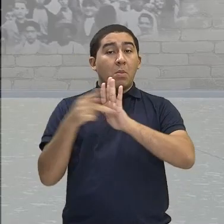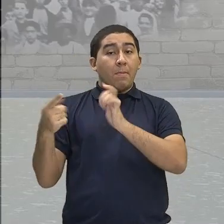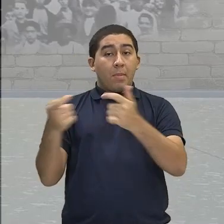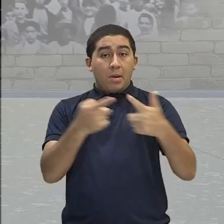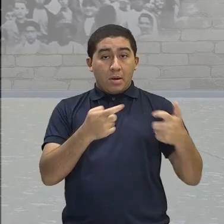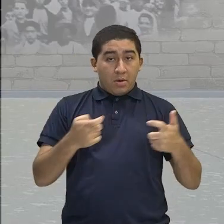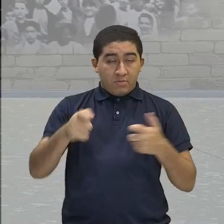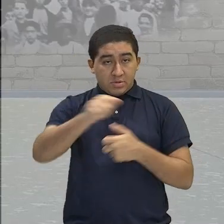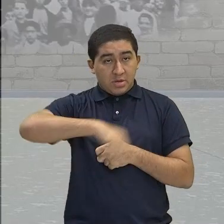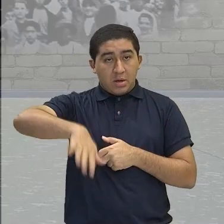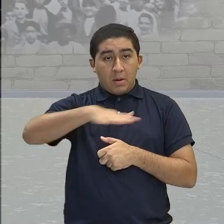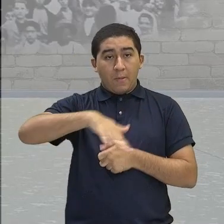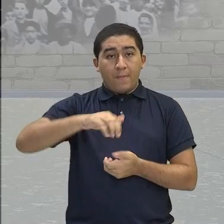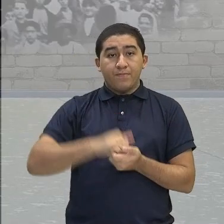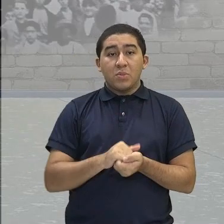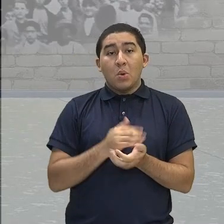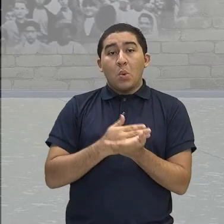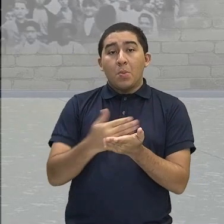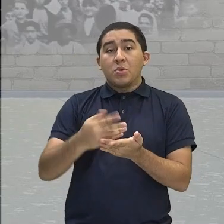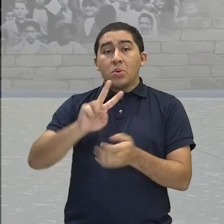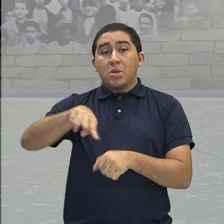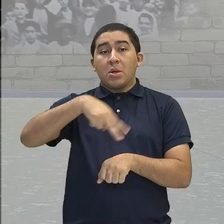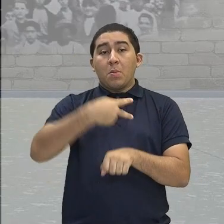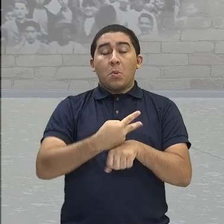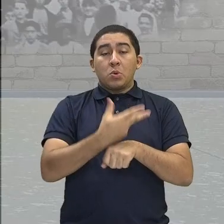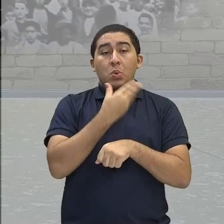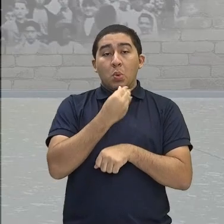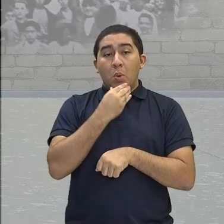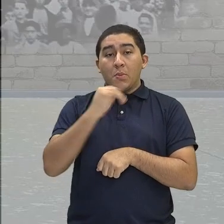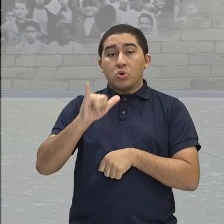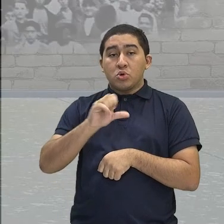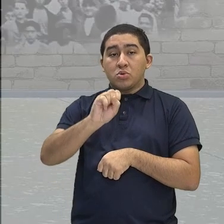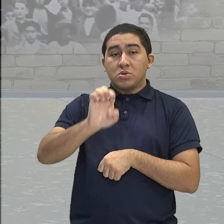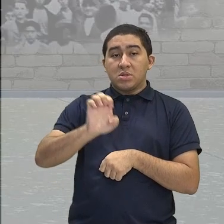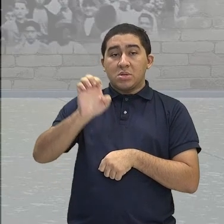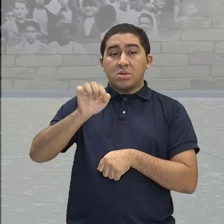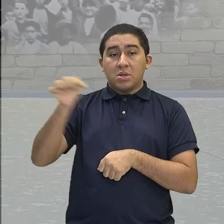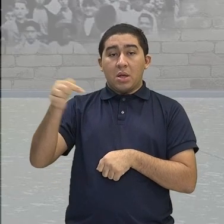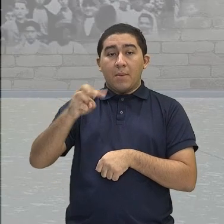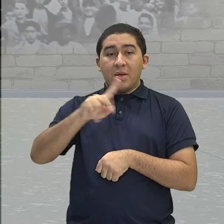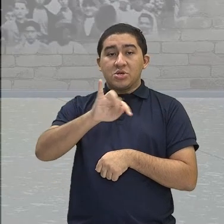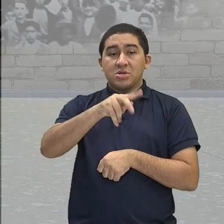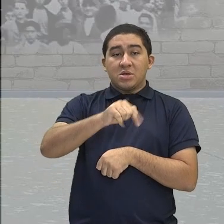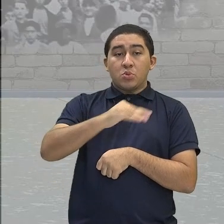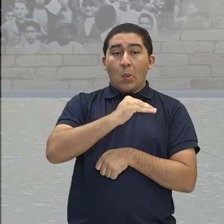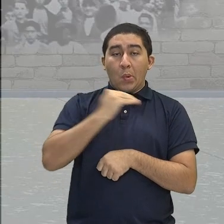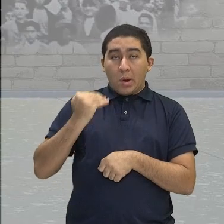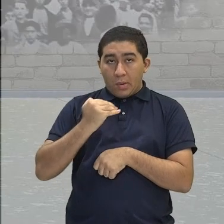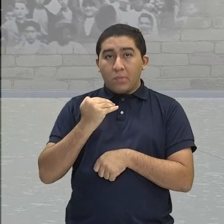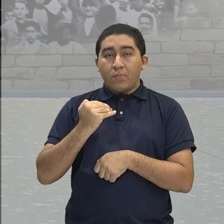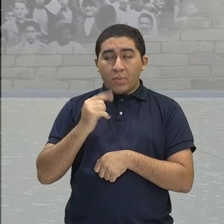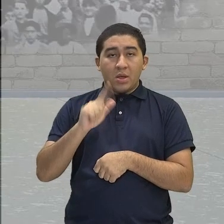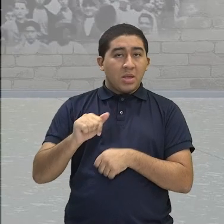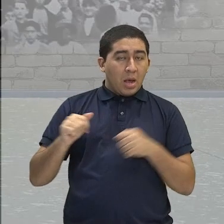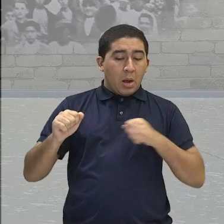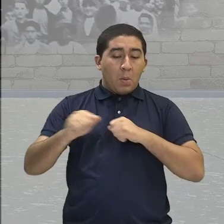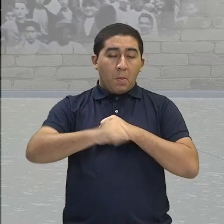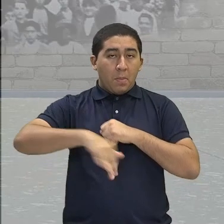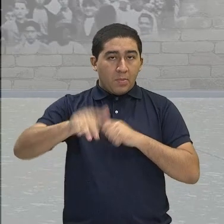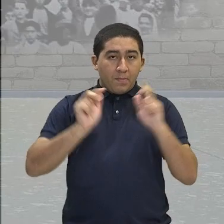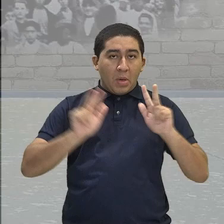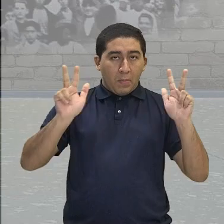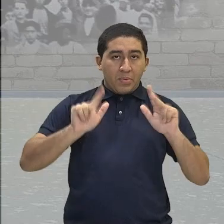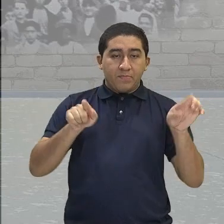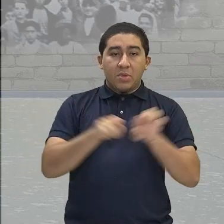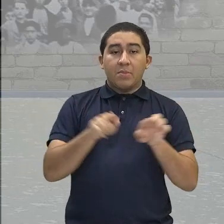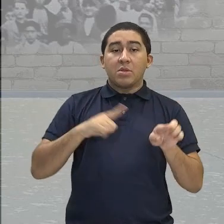A greve começou após a morte do operário José Martinez durante uma manifestação. Envolveu trabalhadores de